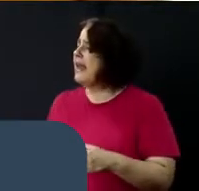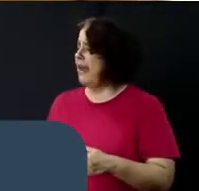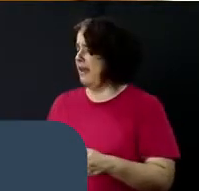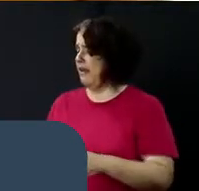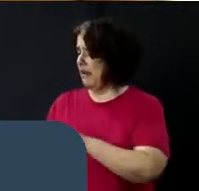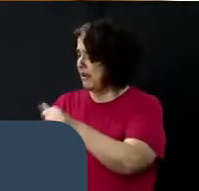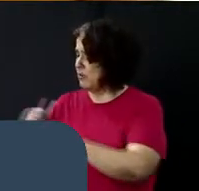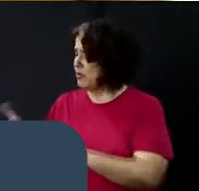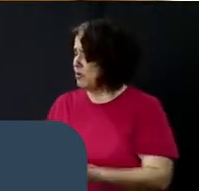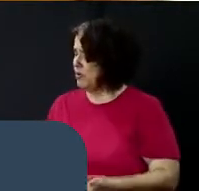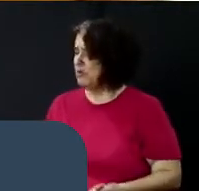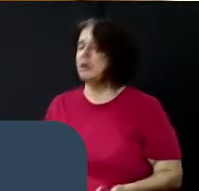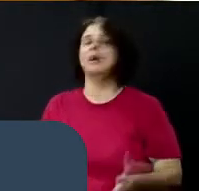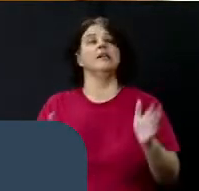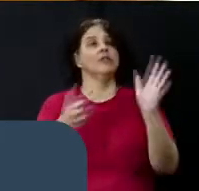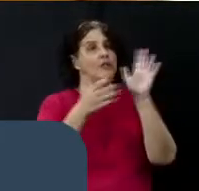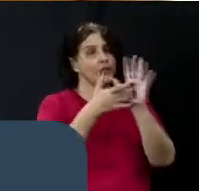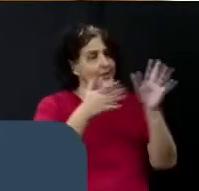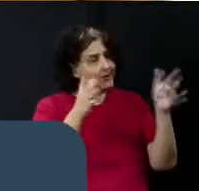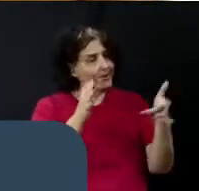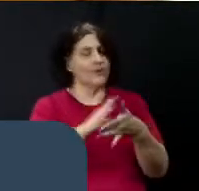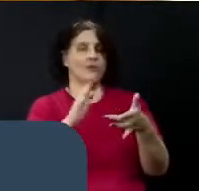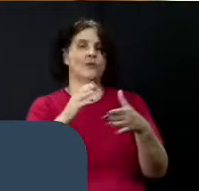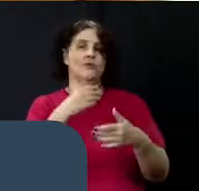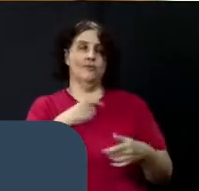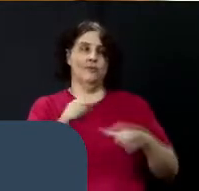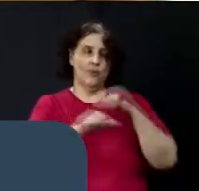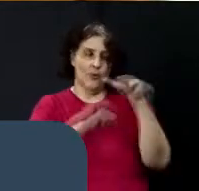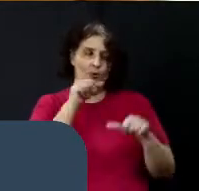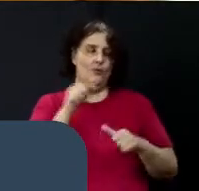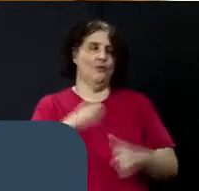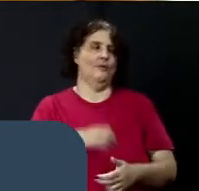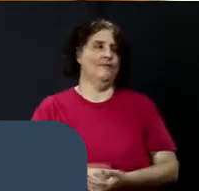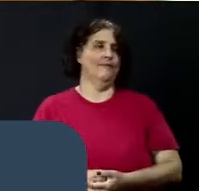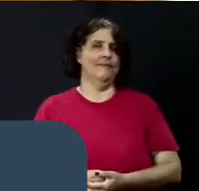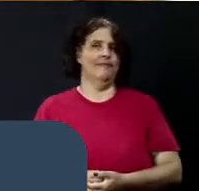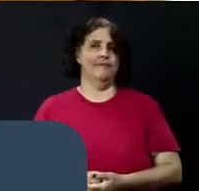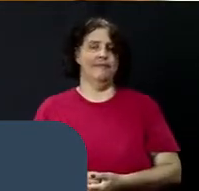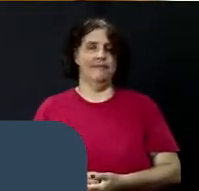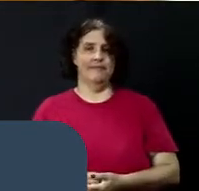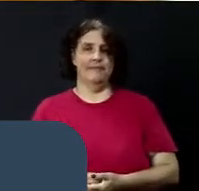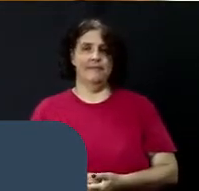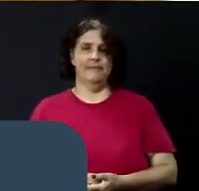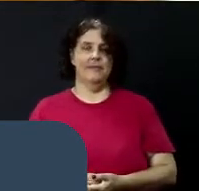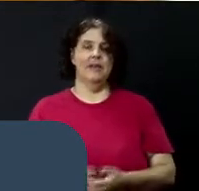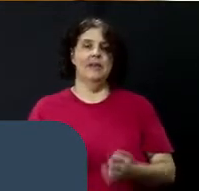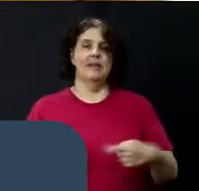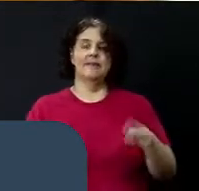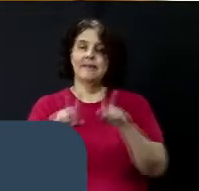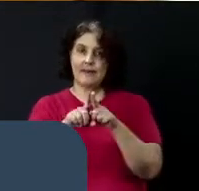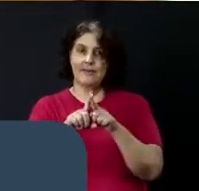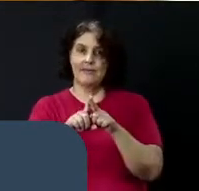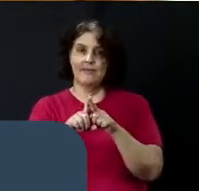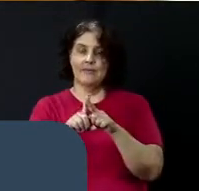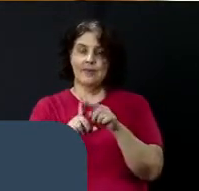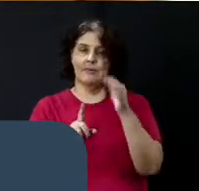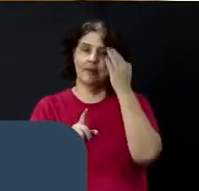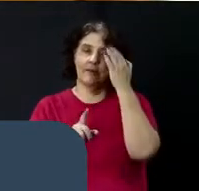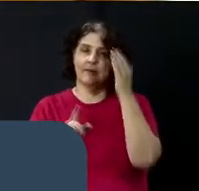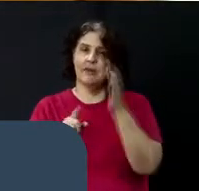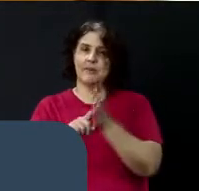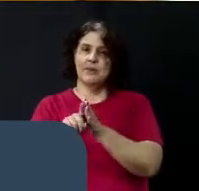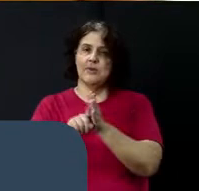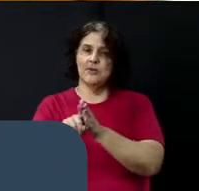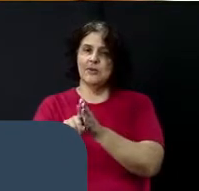Jesus. Jesus me instruiu e conta como ele fez. Então as pessoas dizem: olha,